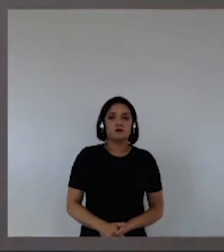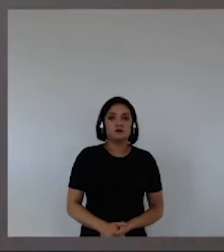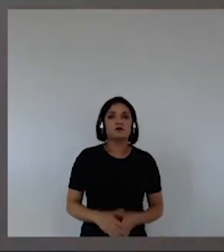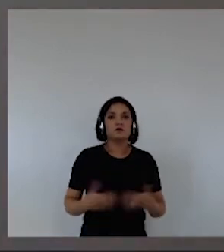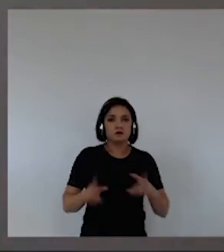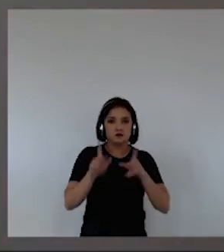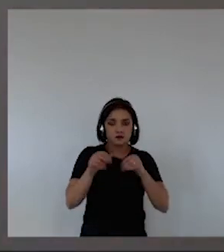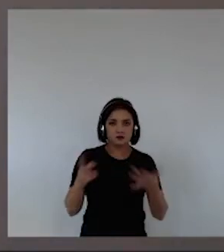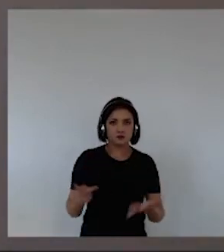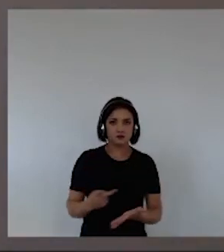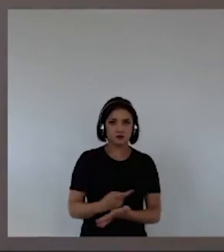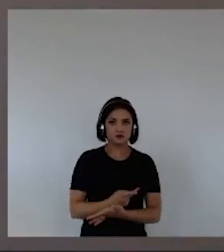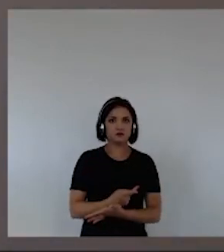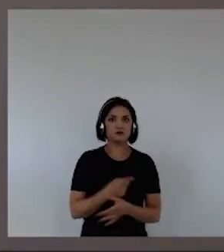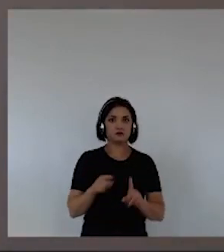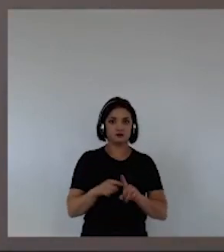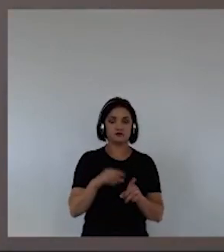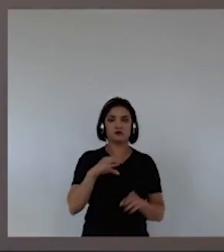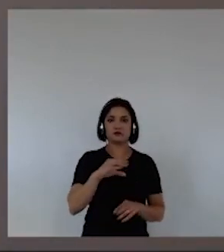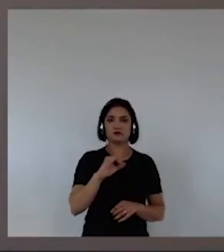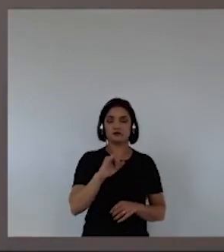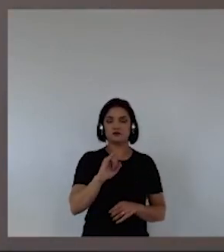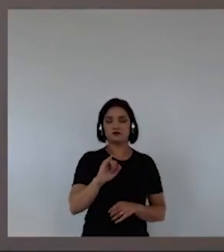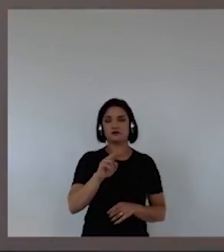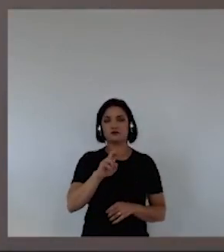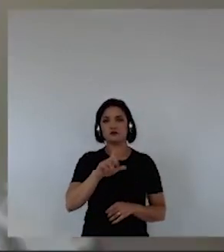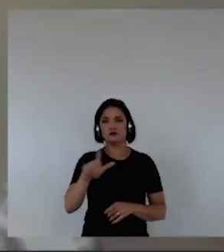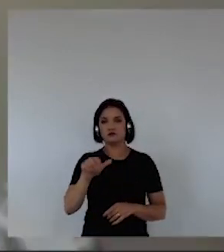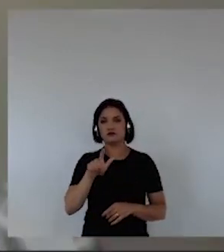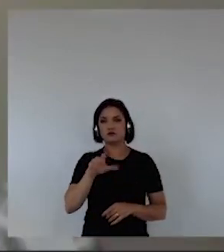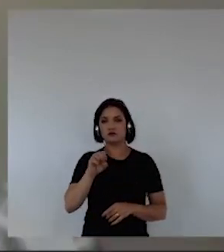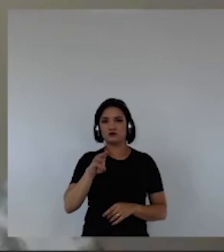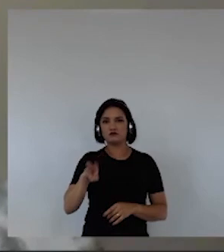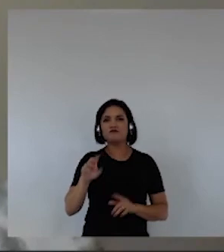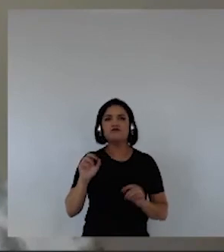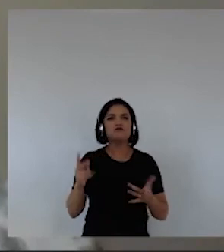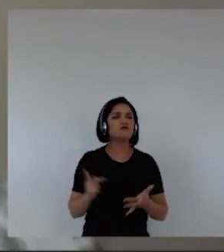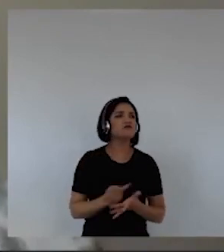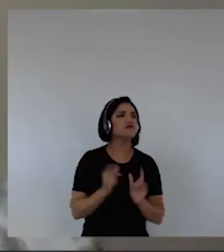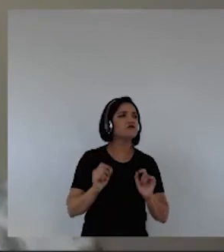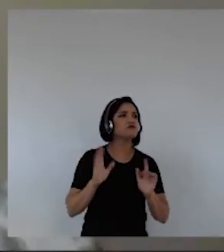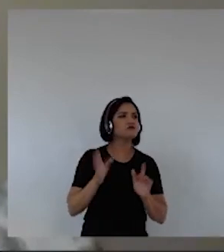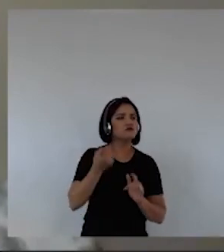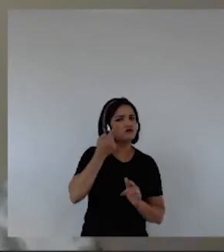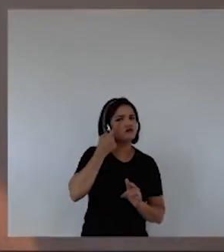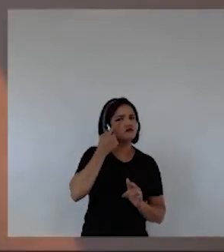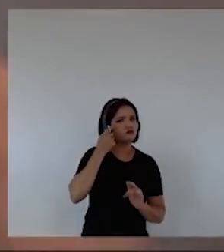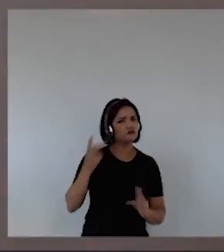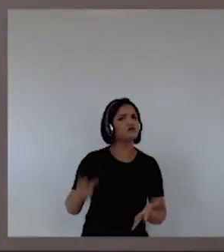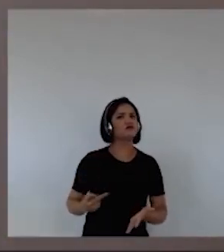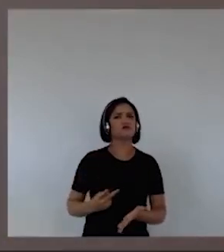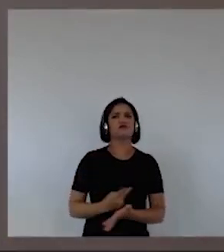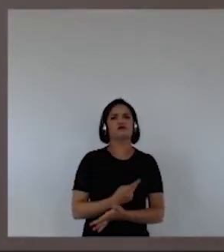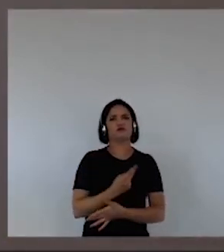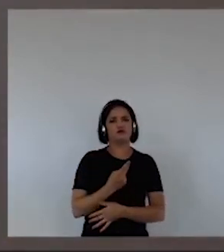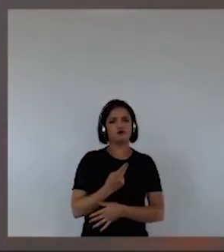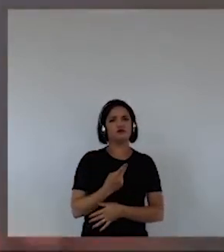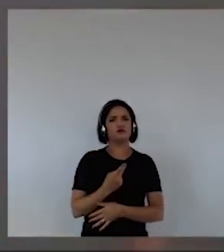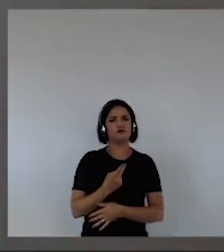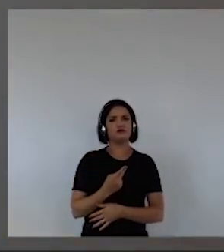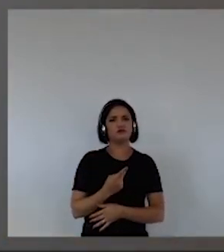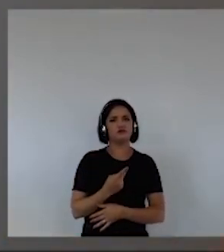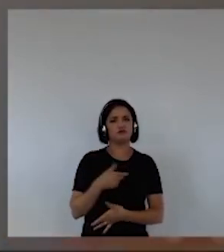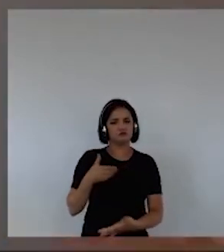do que acontece no civil law, por exemplo, as questões procedimentais, nós já vimos esses reflexos de imediato.